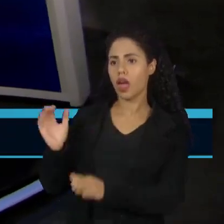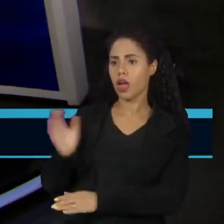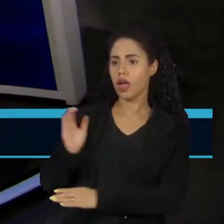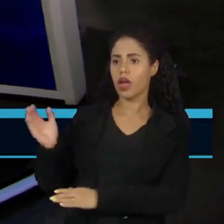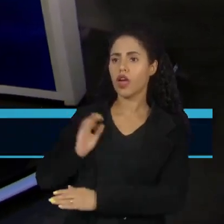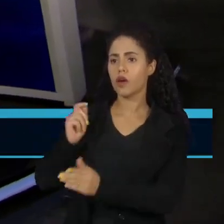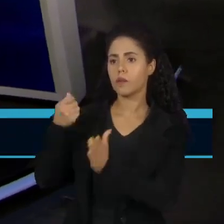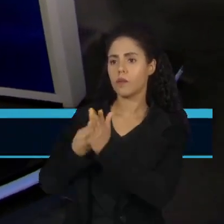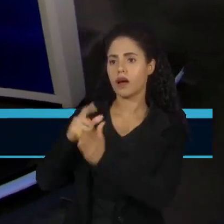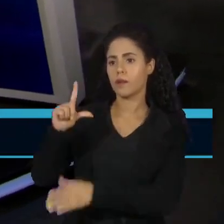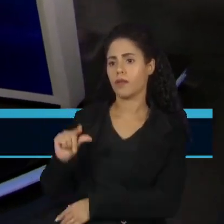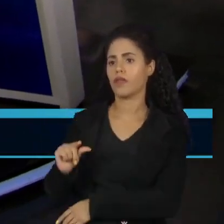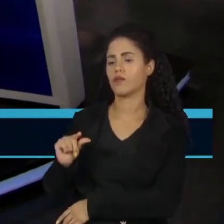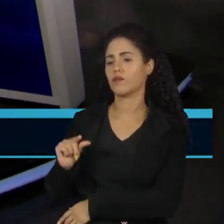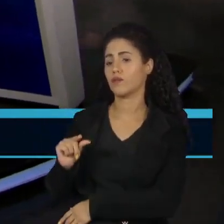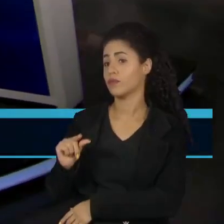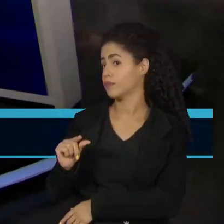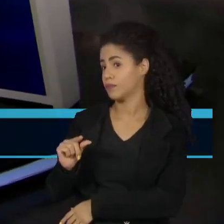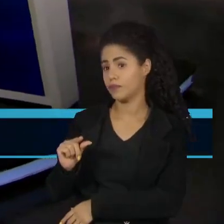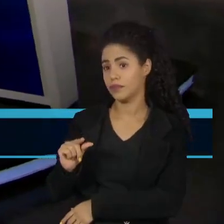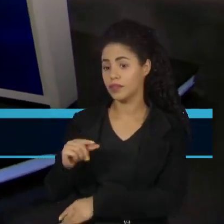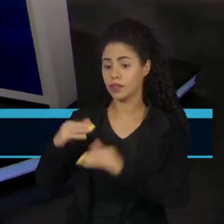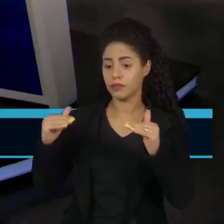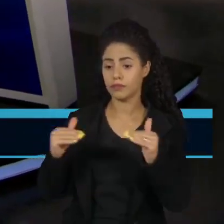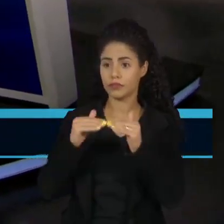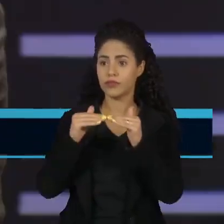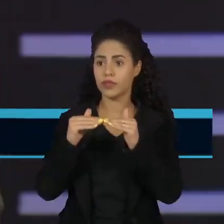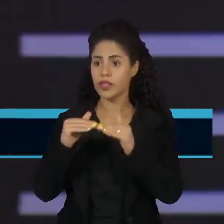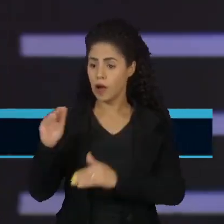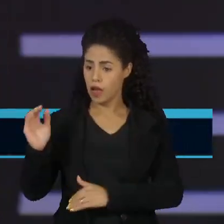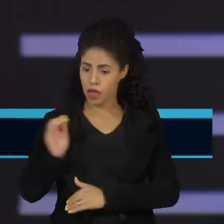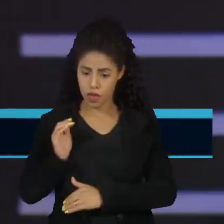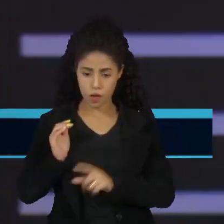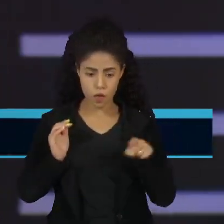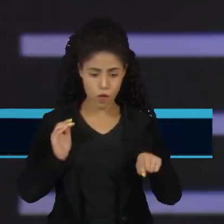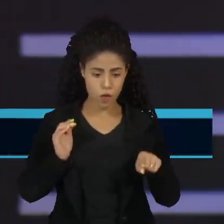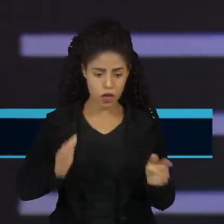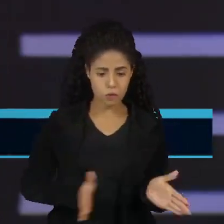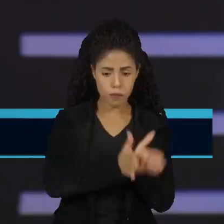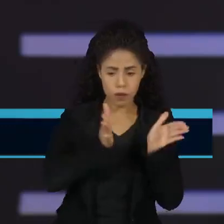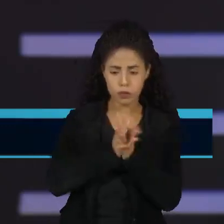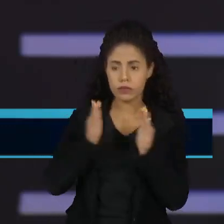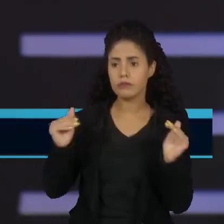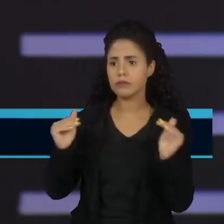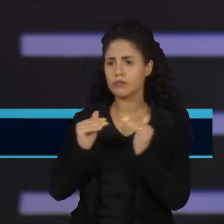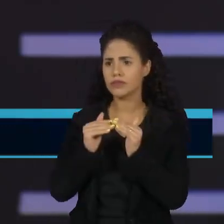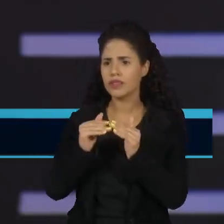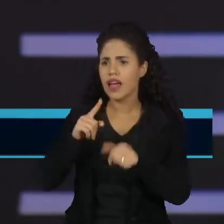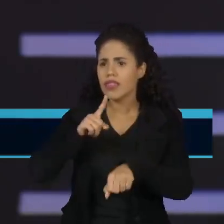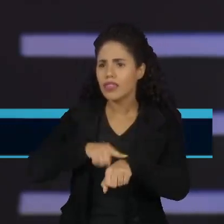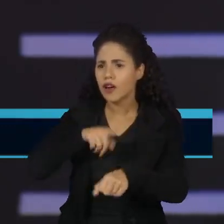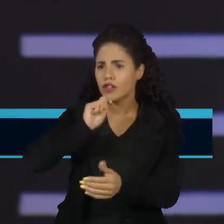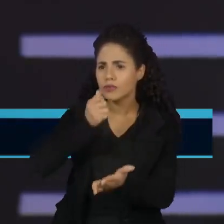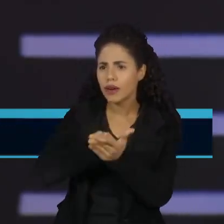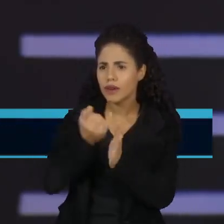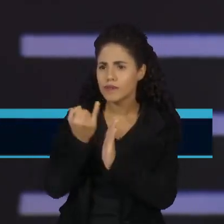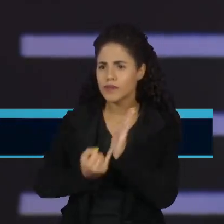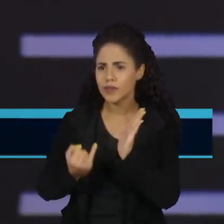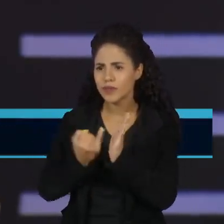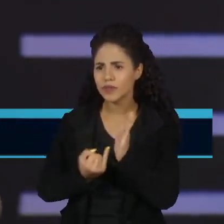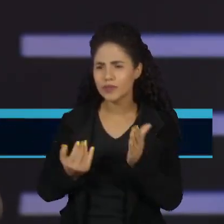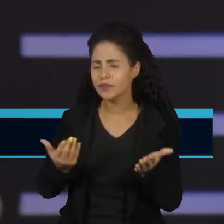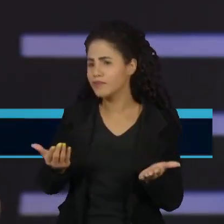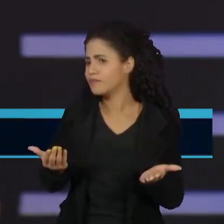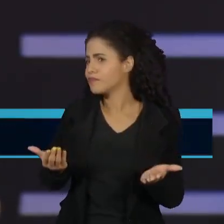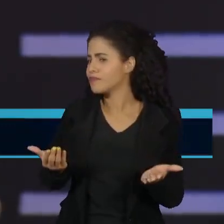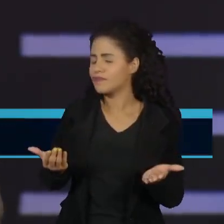renda do que essa classe média e começa a se igualar com os pobres. Então, eu diria que essa é uma outra dimensão que o Brasil, acho que ainda